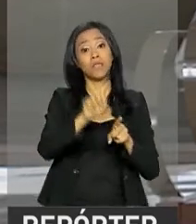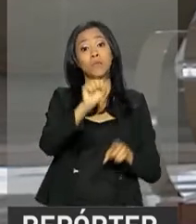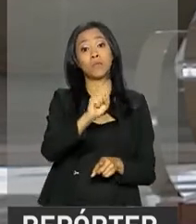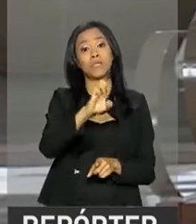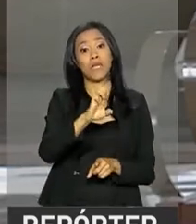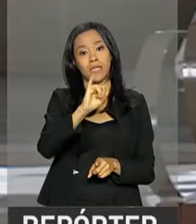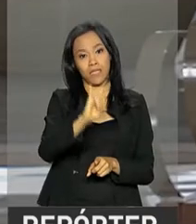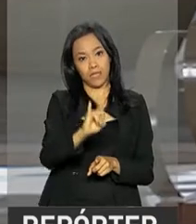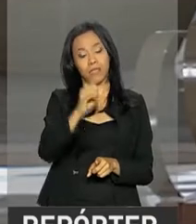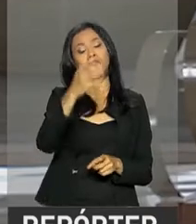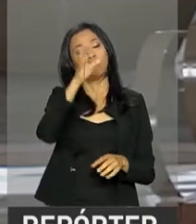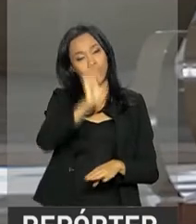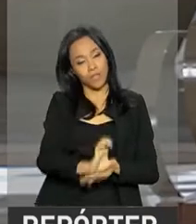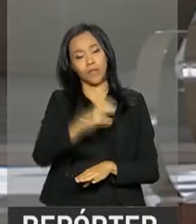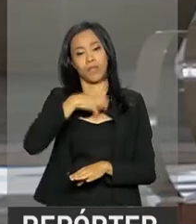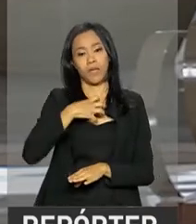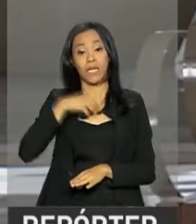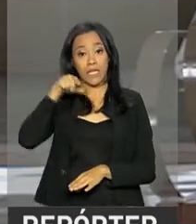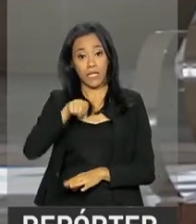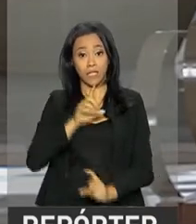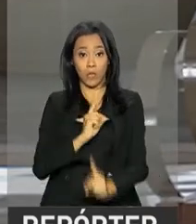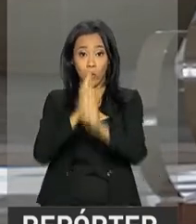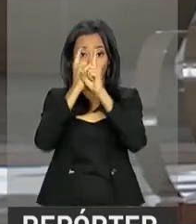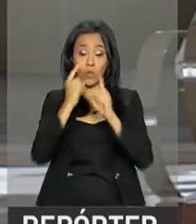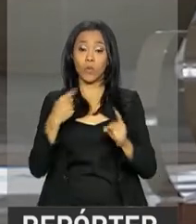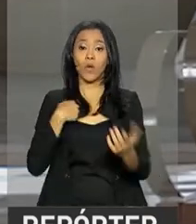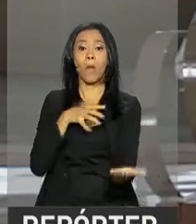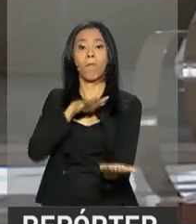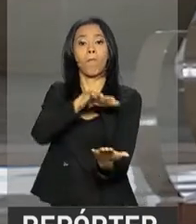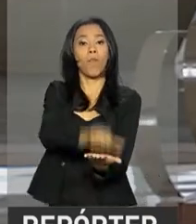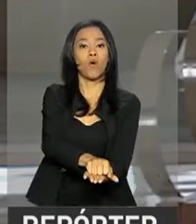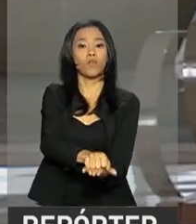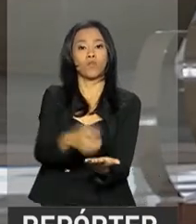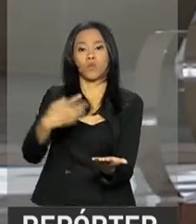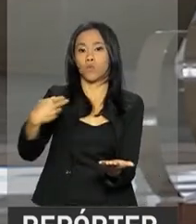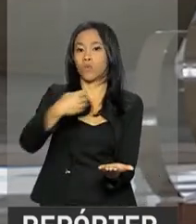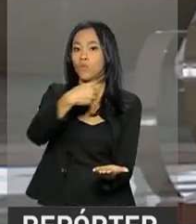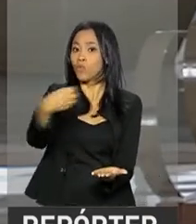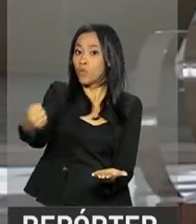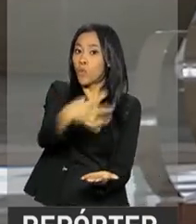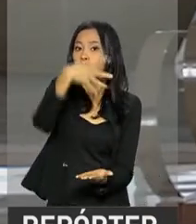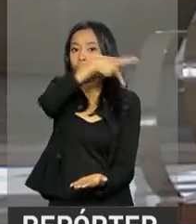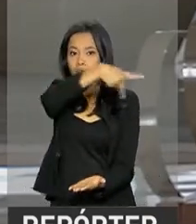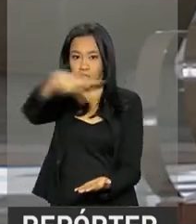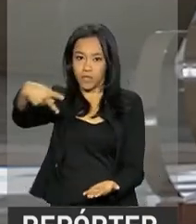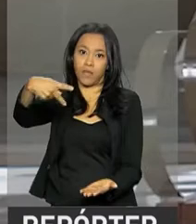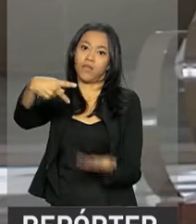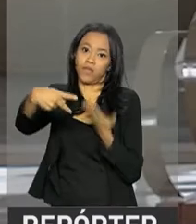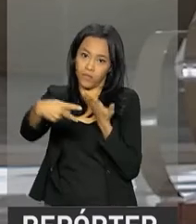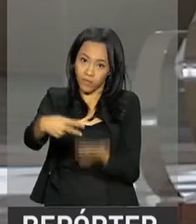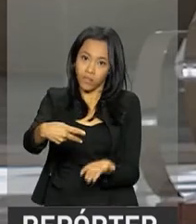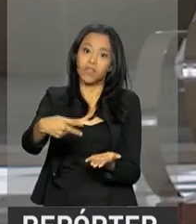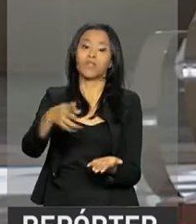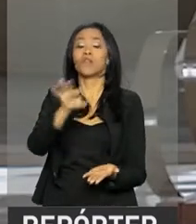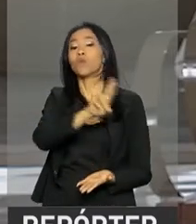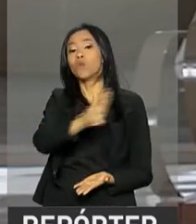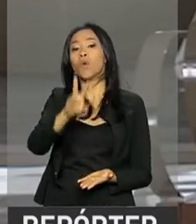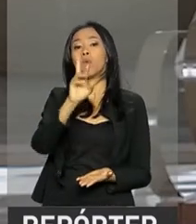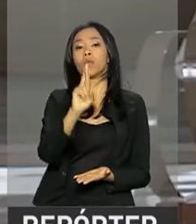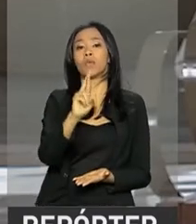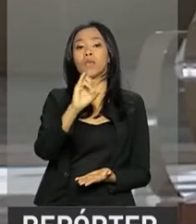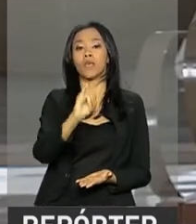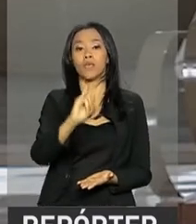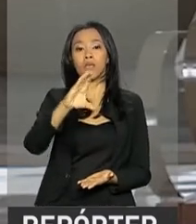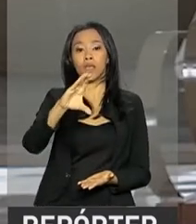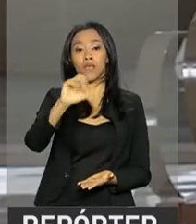Bahia. Durante o evento, também tomou posse o novo presidente da instituição, Ricardo Alban. Em